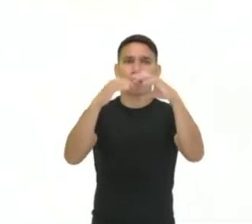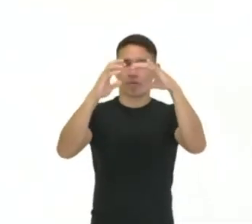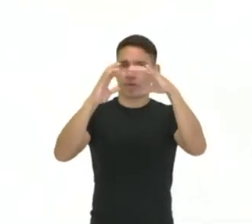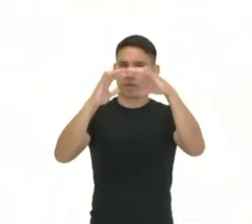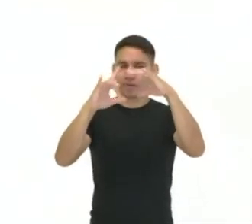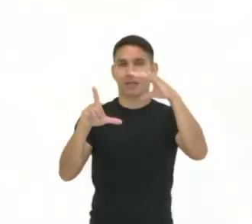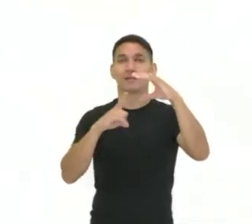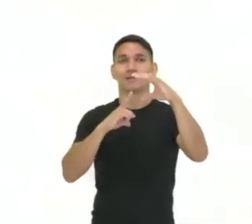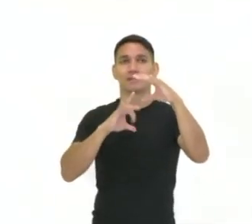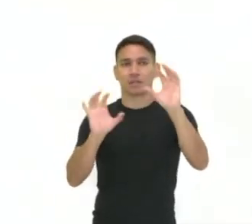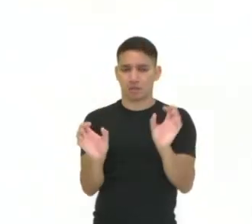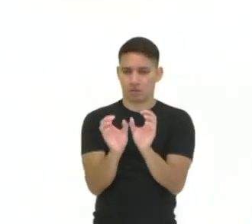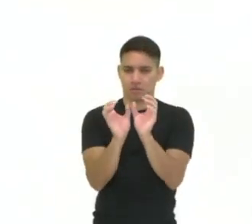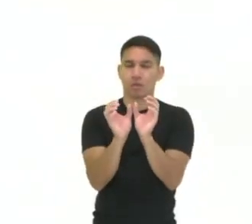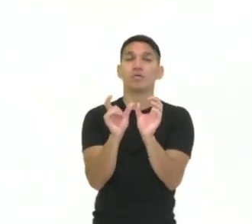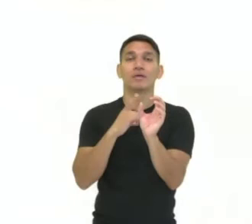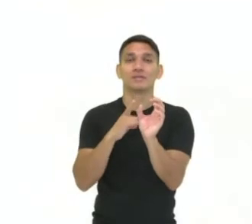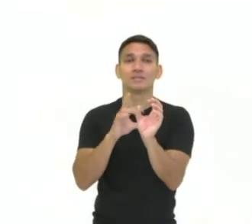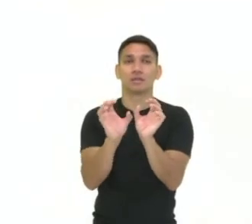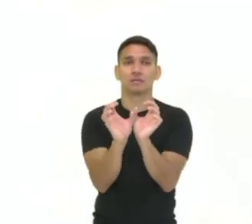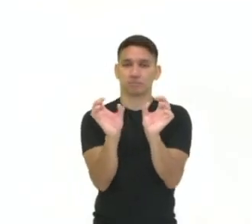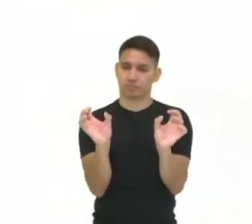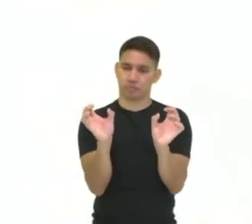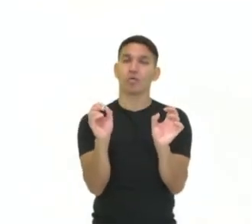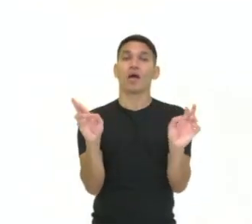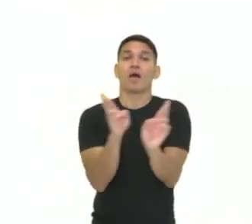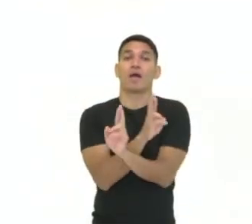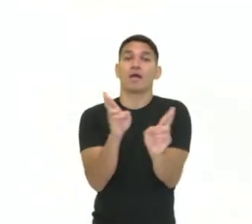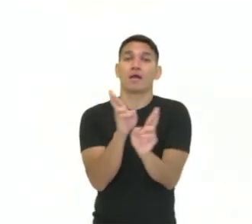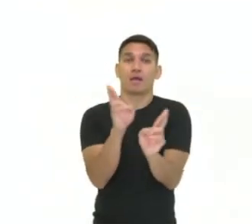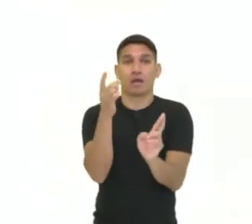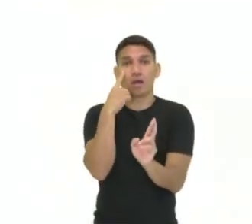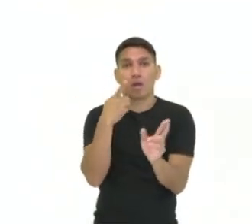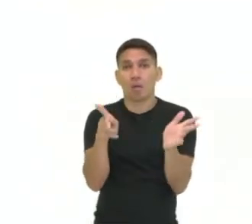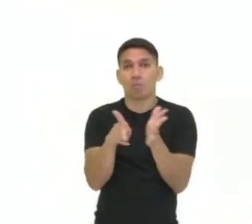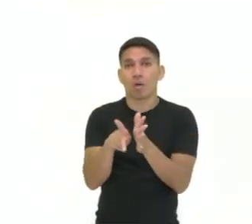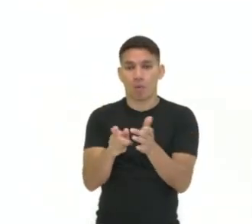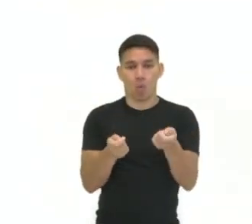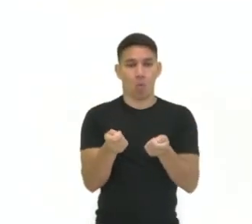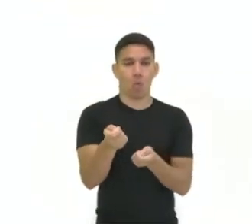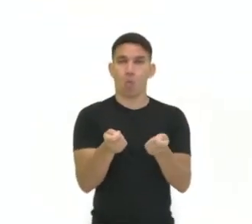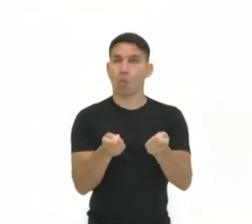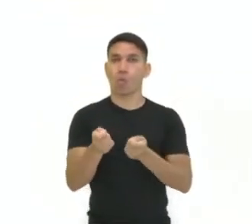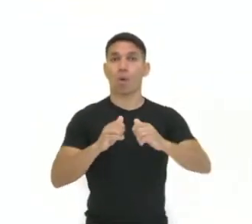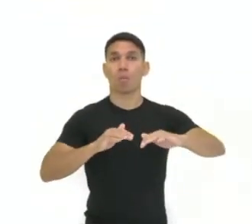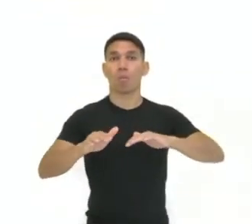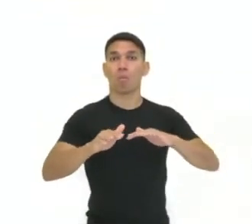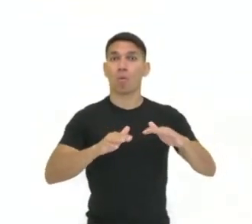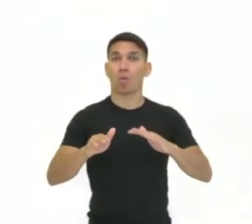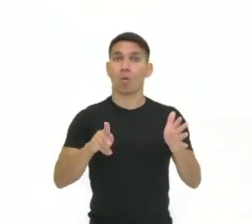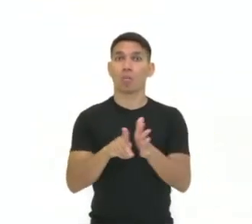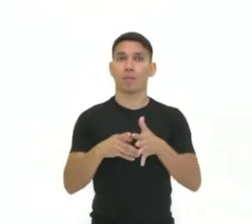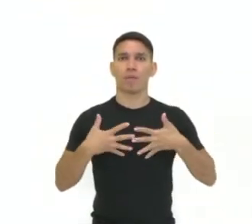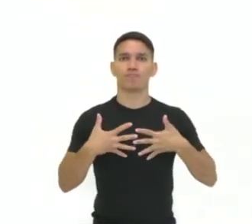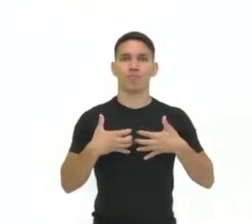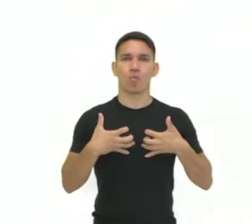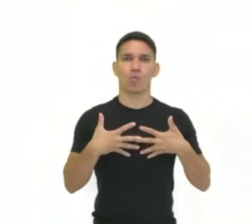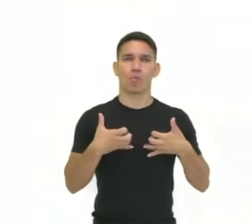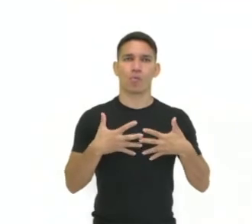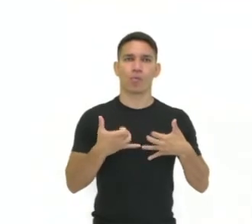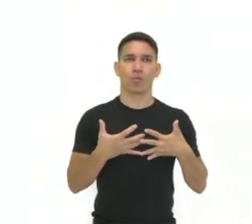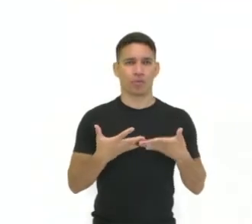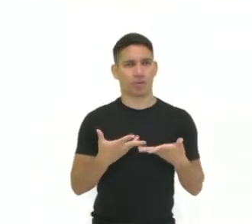2 hemisférios, 2 lados, e está relacionado à coordenação dos movimentos dos músculos,